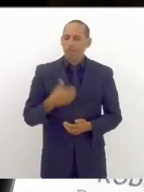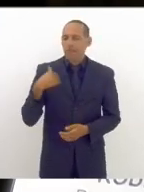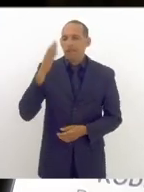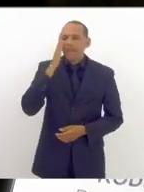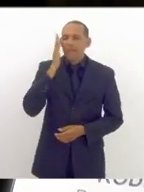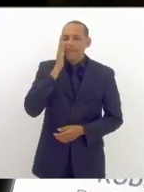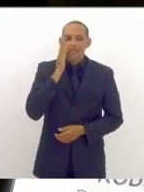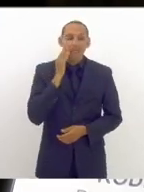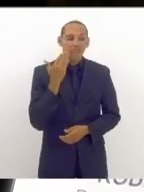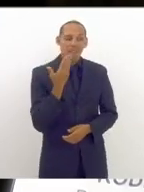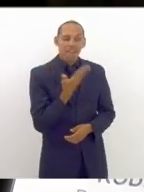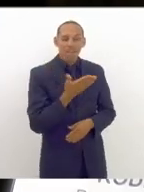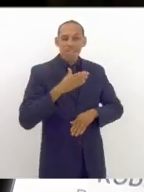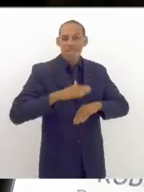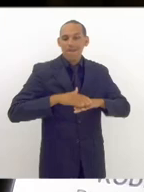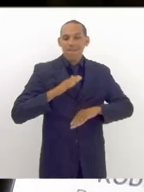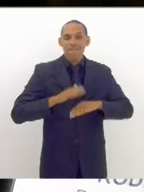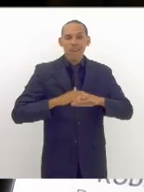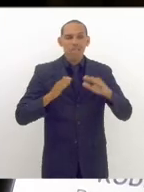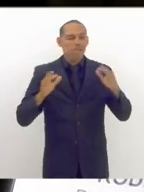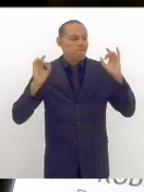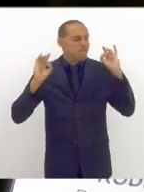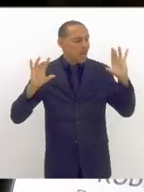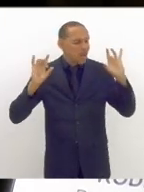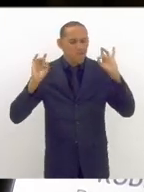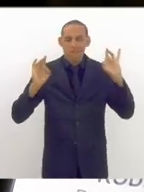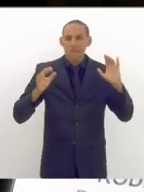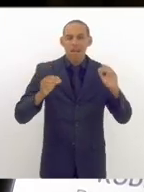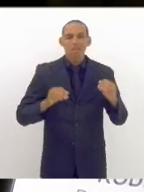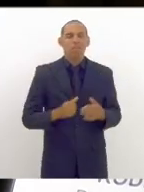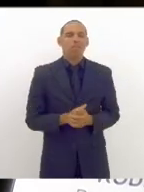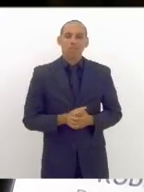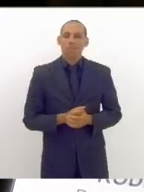QIEP fez isso com grande brilhantismo, como já foi